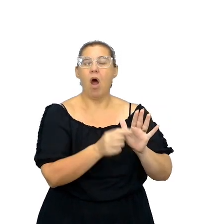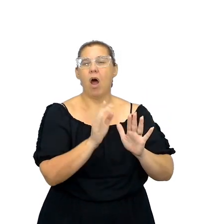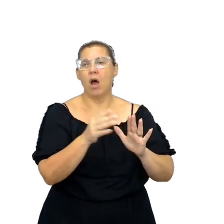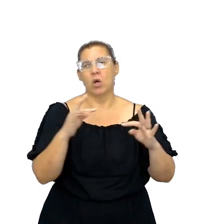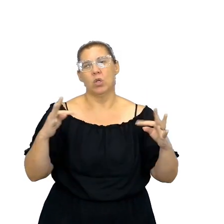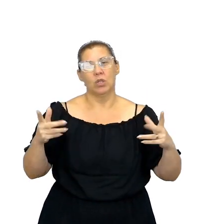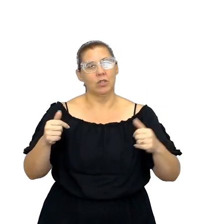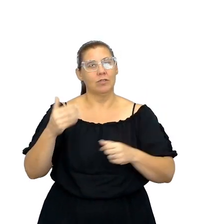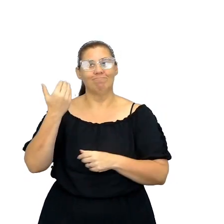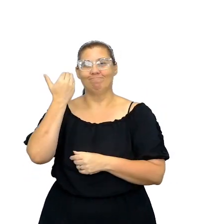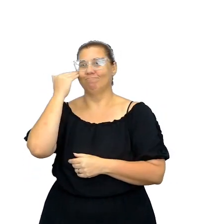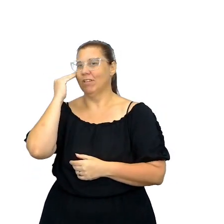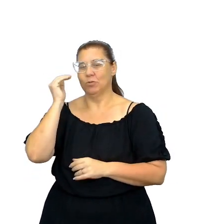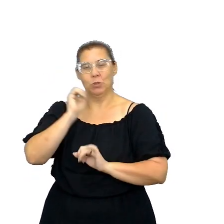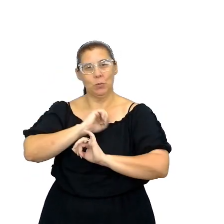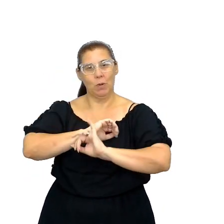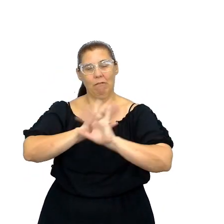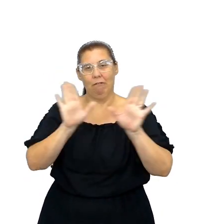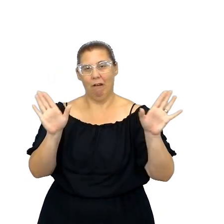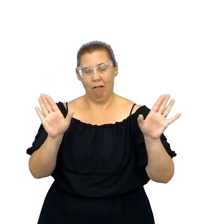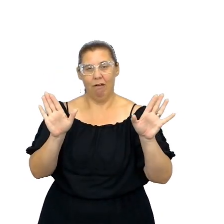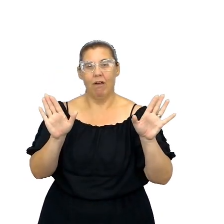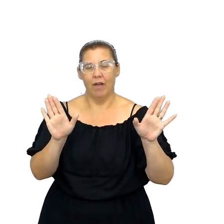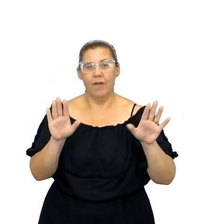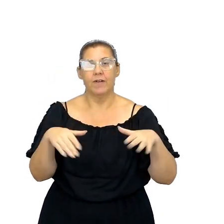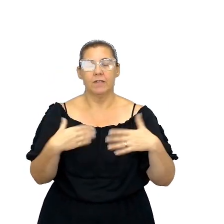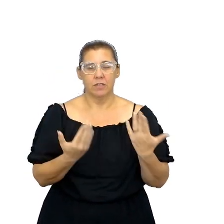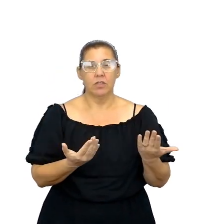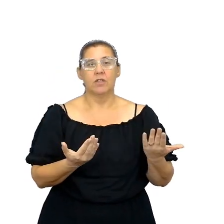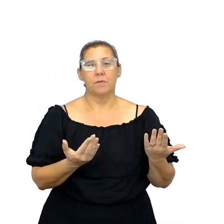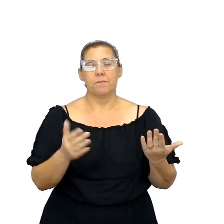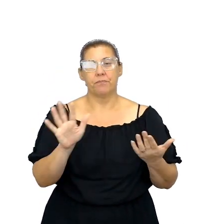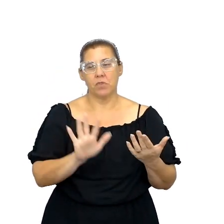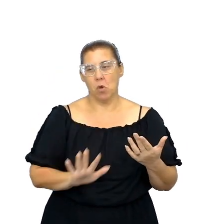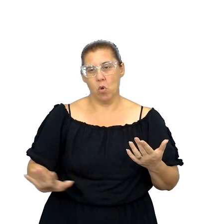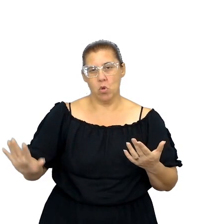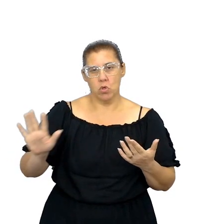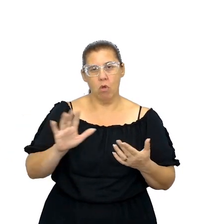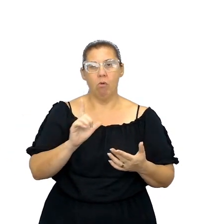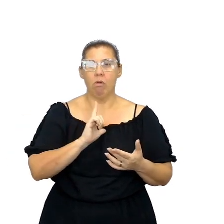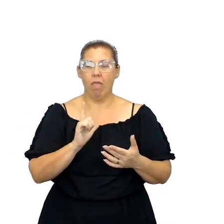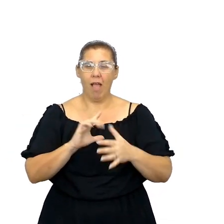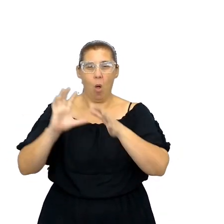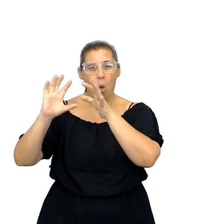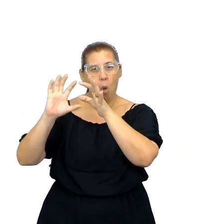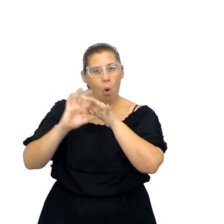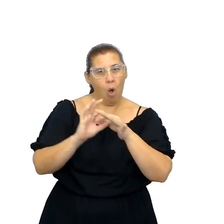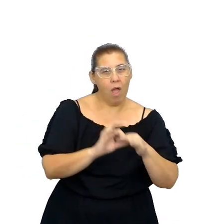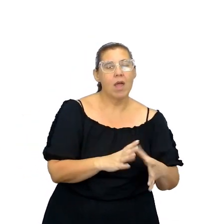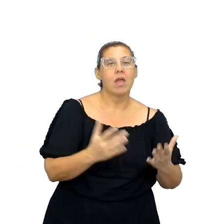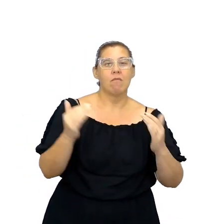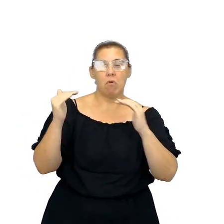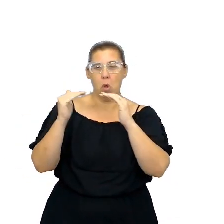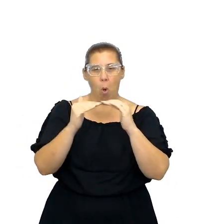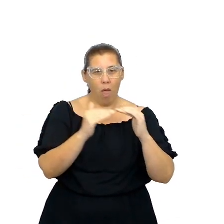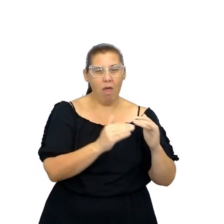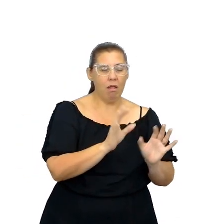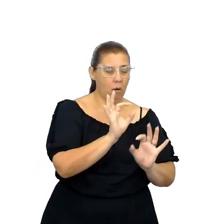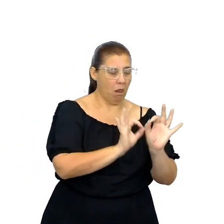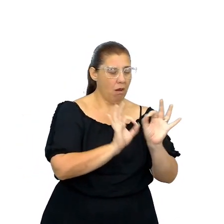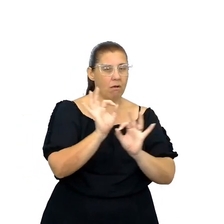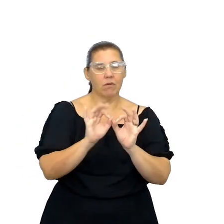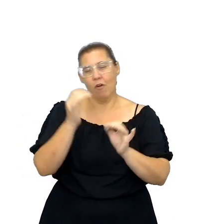total coerência, né? Então, de modo geral, um texto que contém marcadores coesivos bem organizados permitem